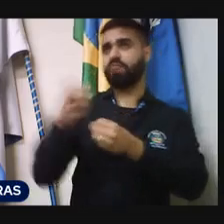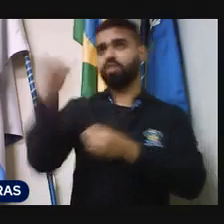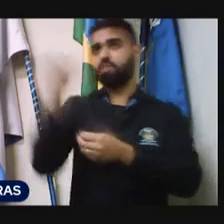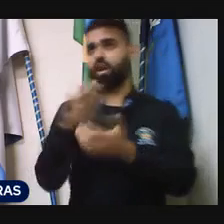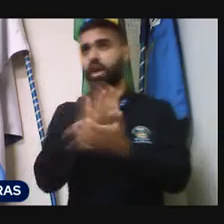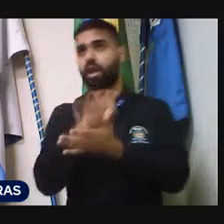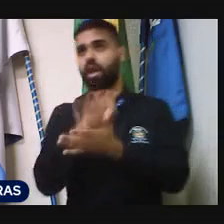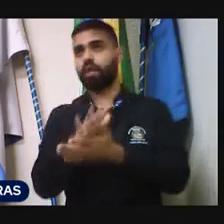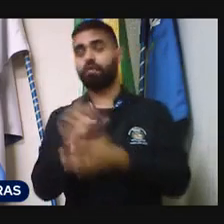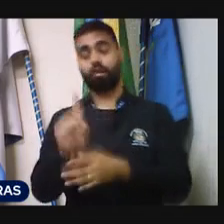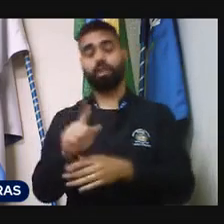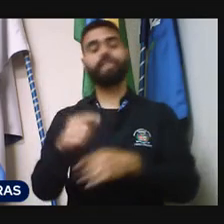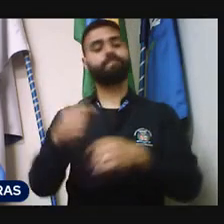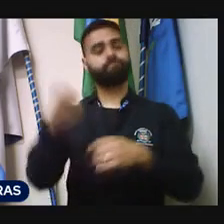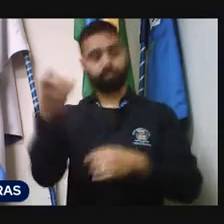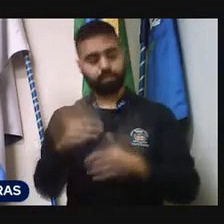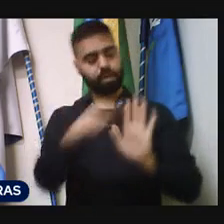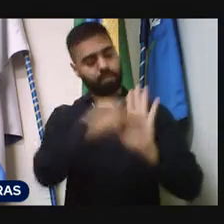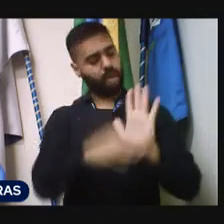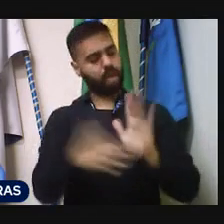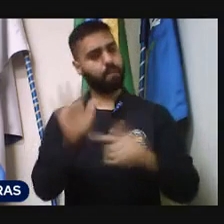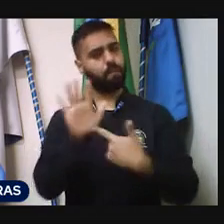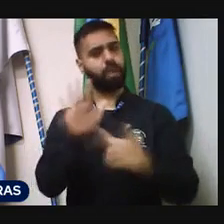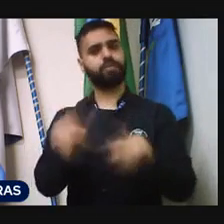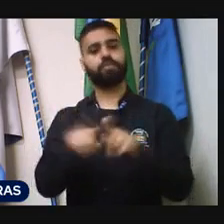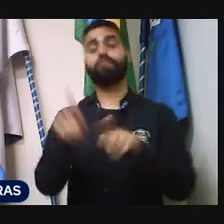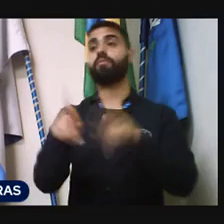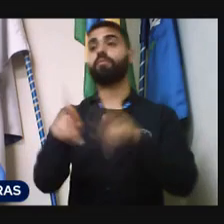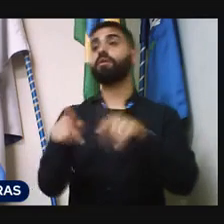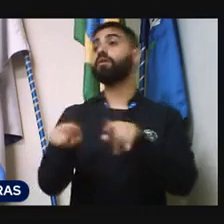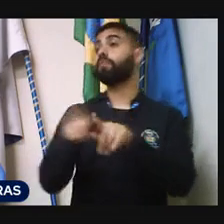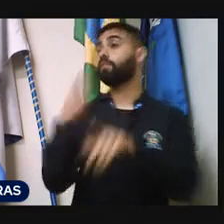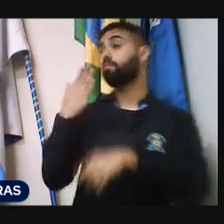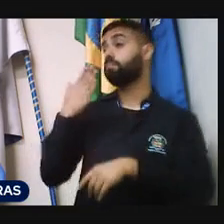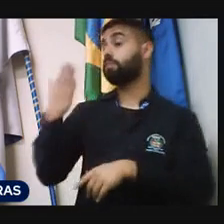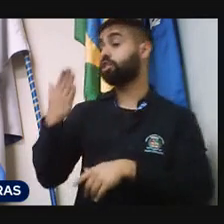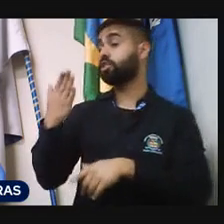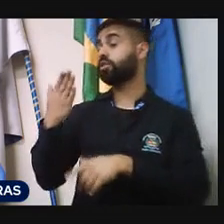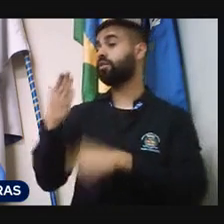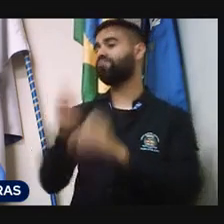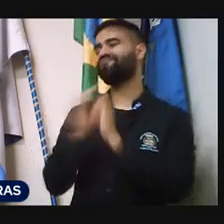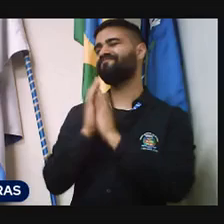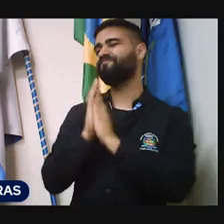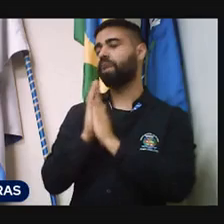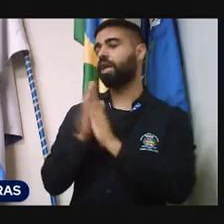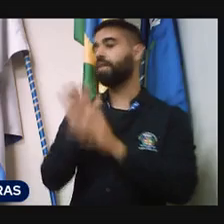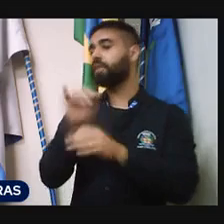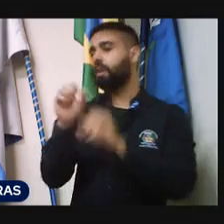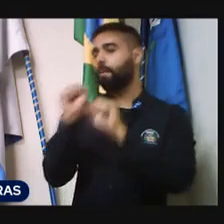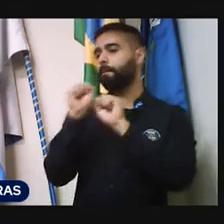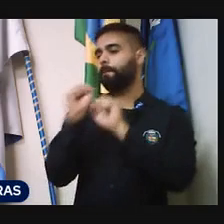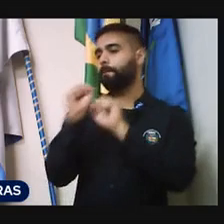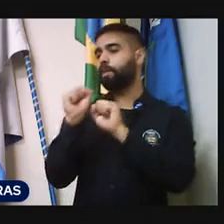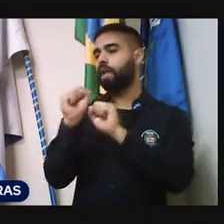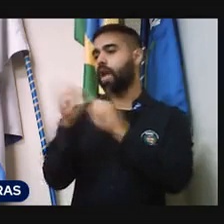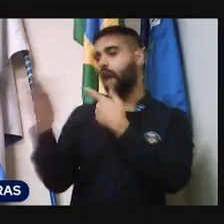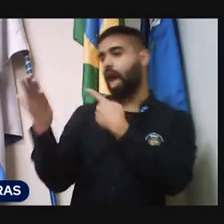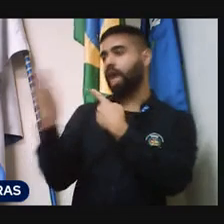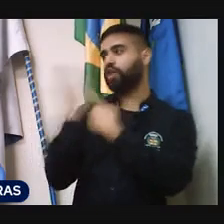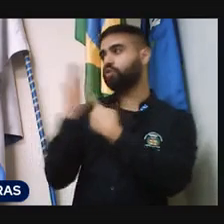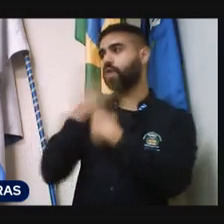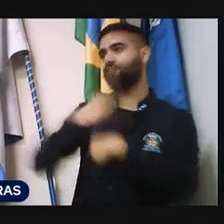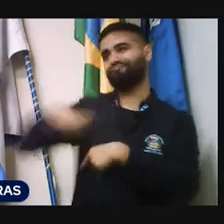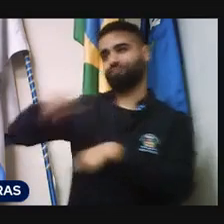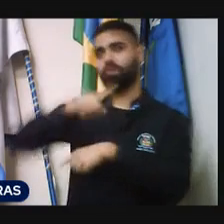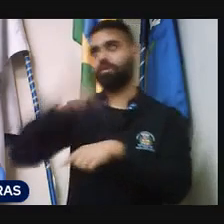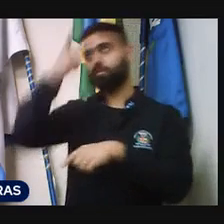estar conta a gente tá prestando conta de tudo né e pedir encarecidamente que se puder a ajuda de